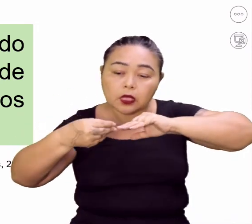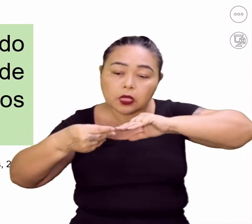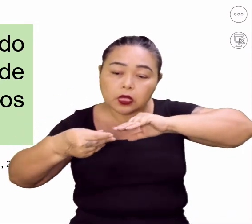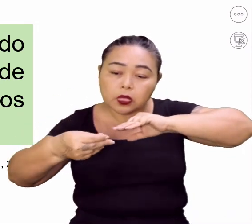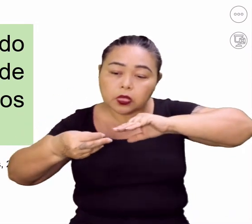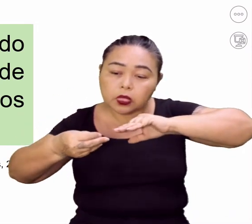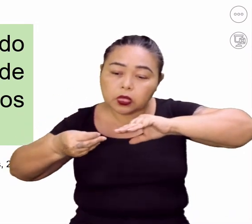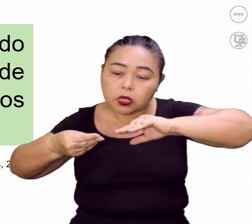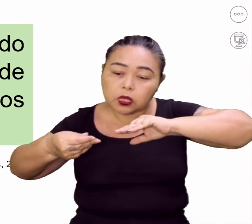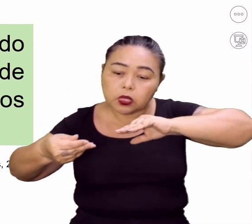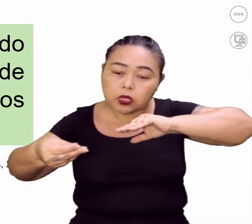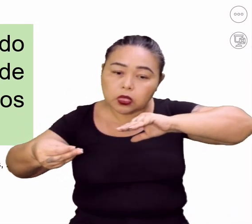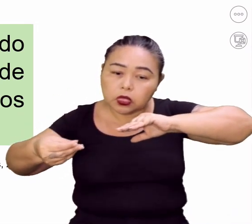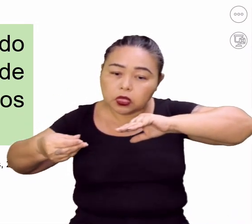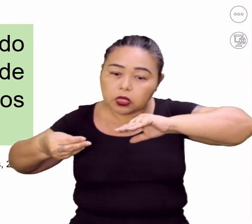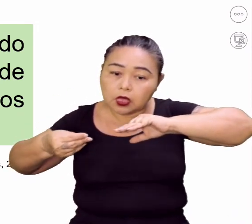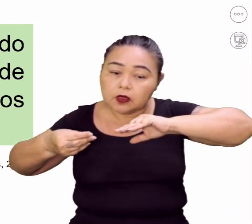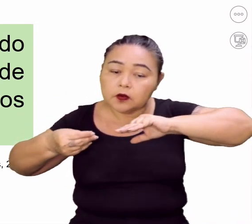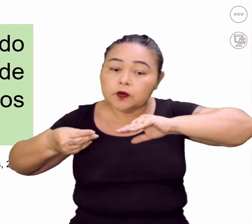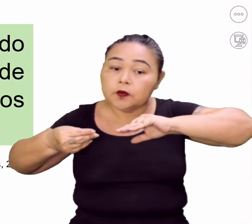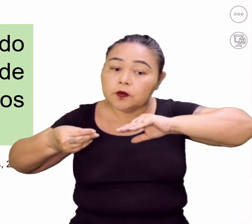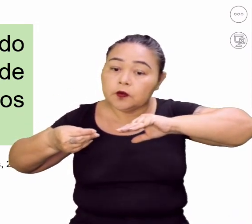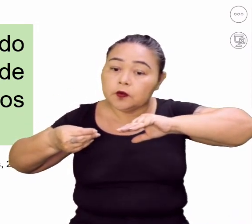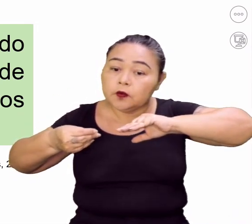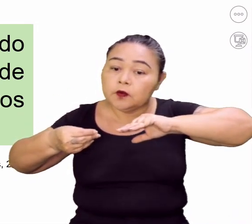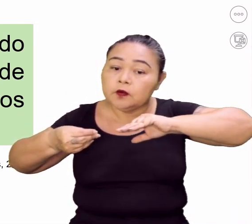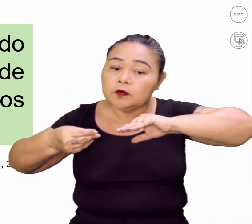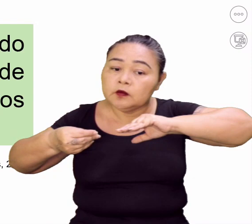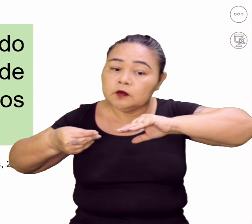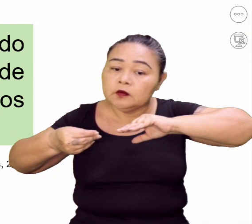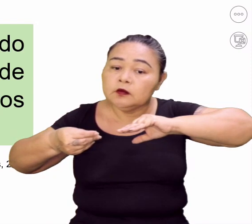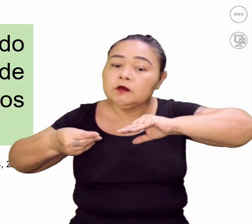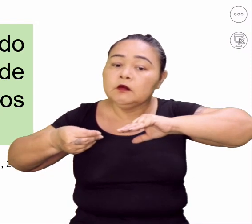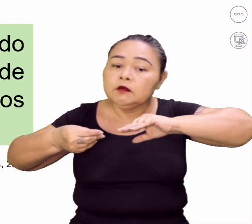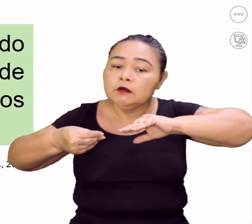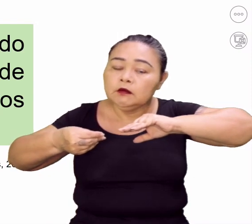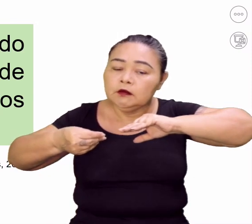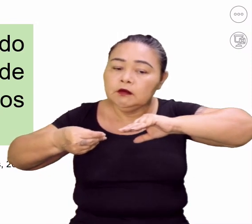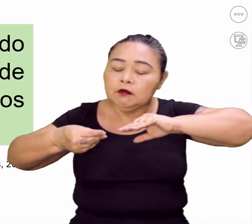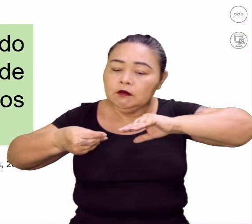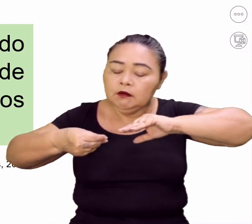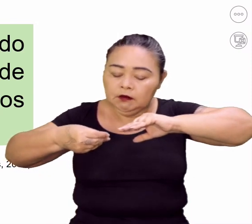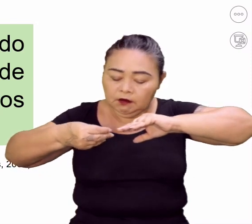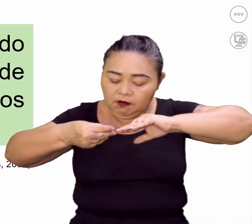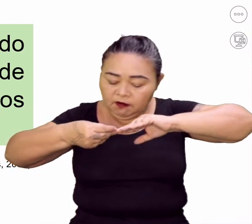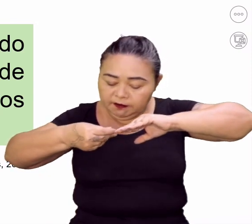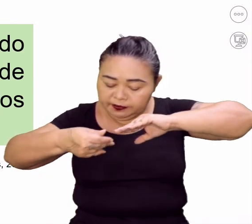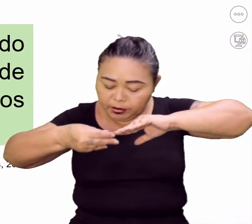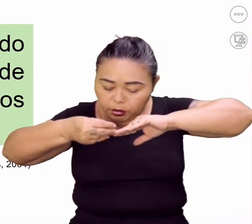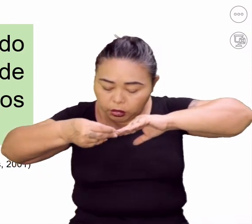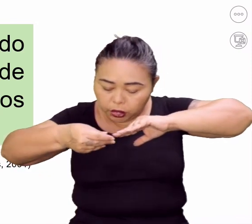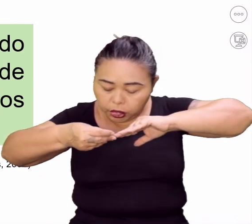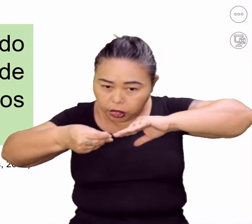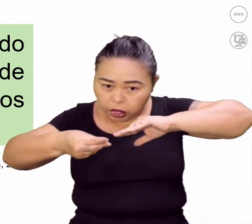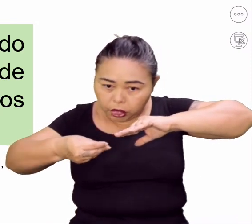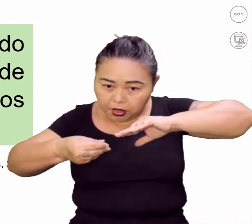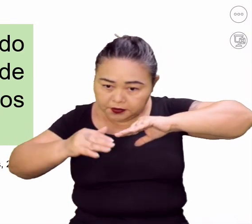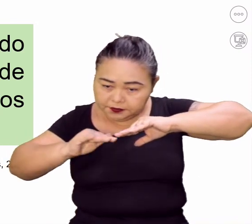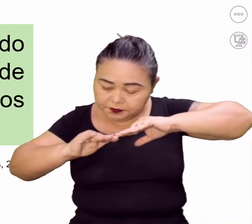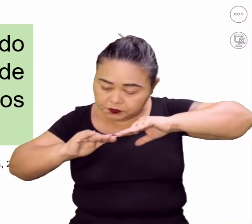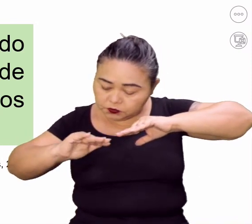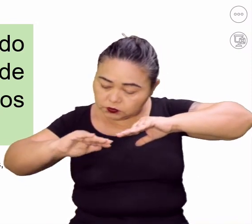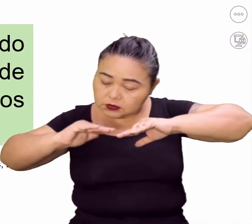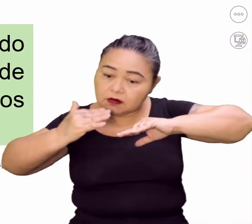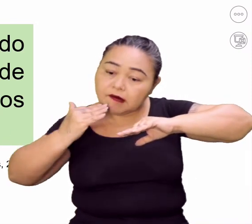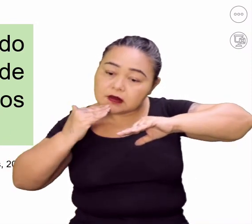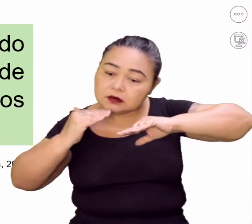processos erosivos, onde os processos erosivos predominam e as suas